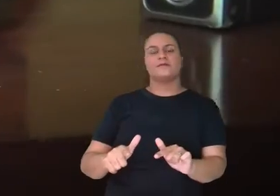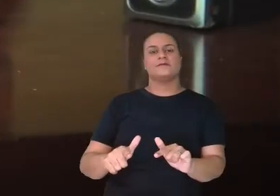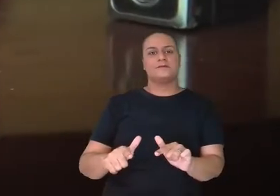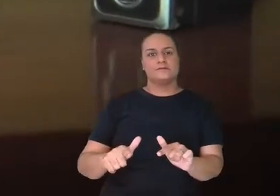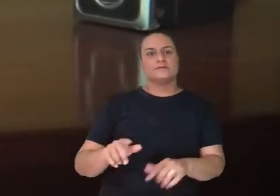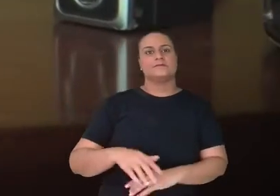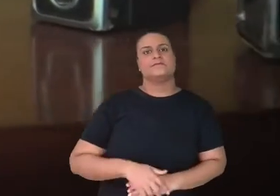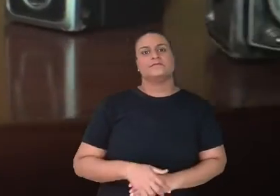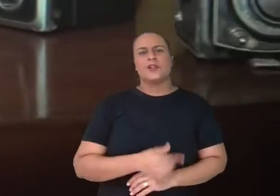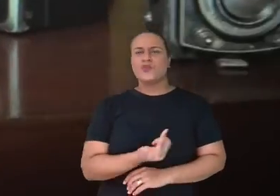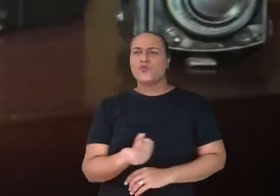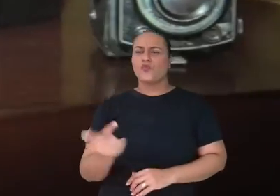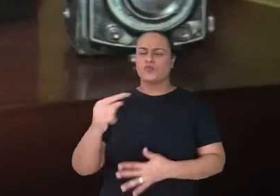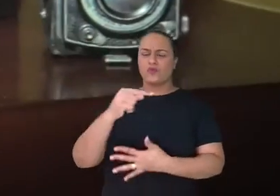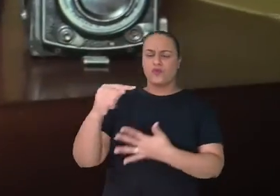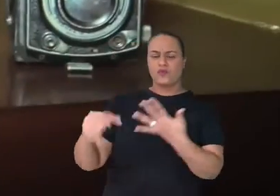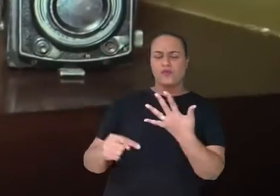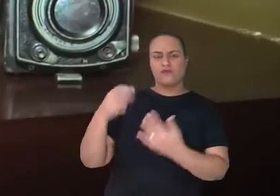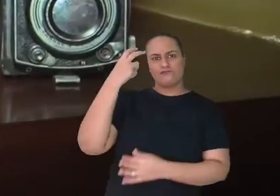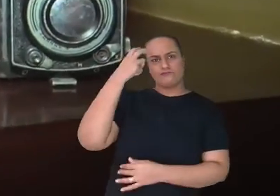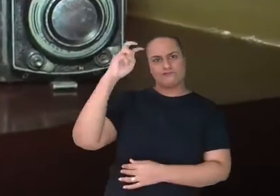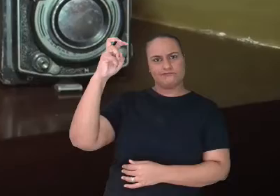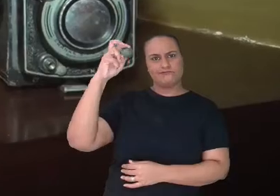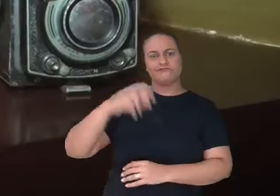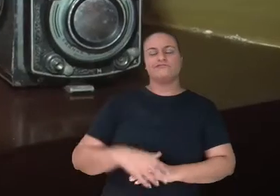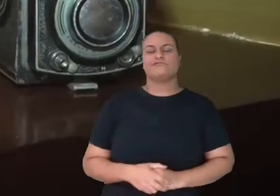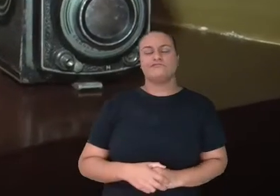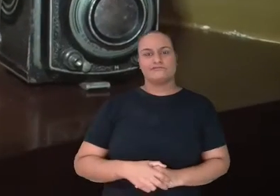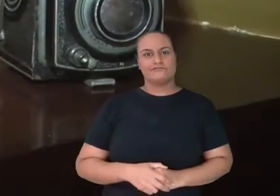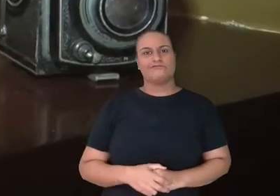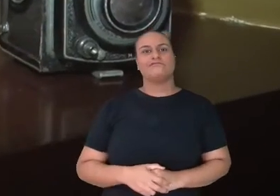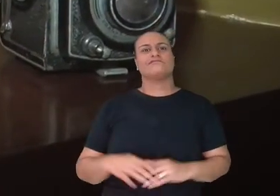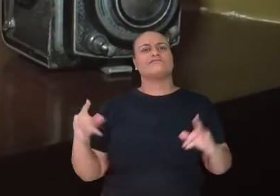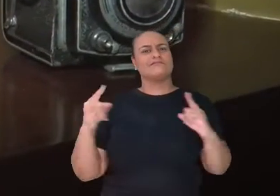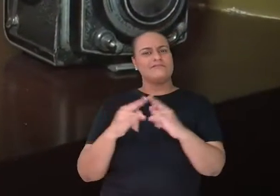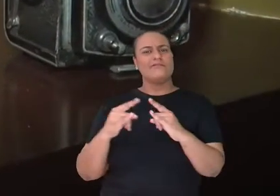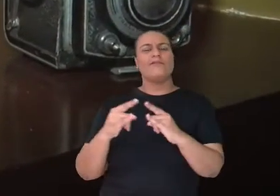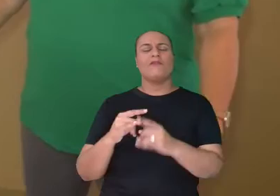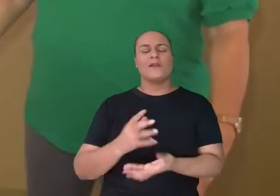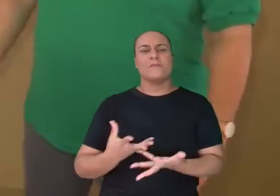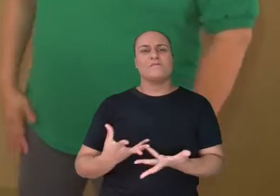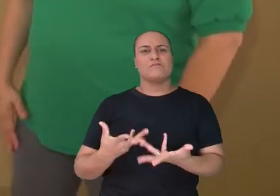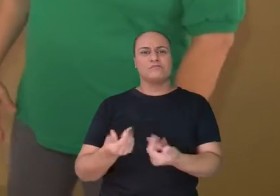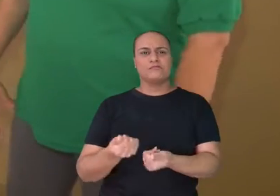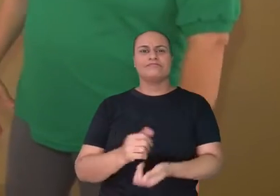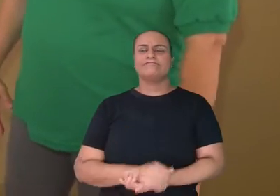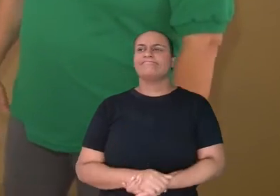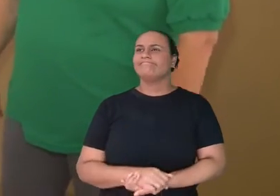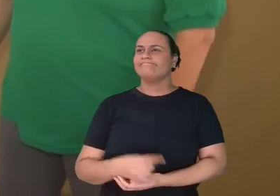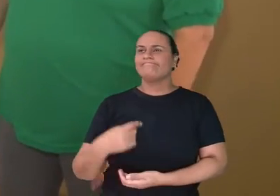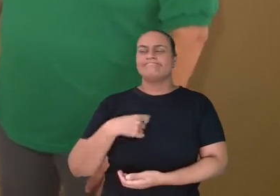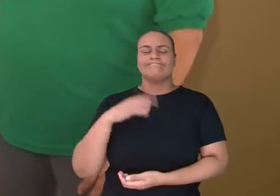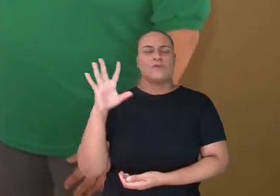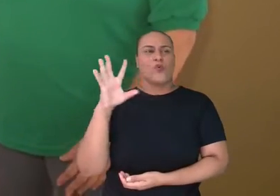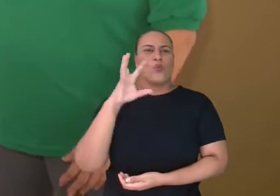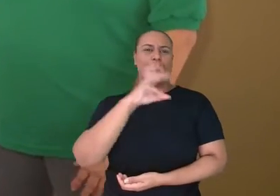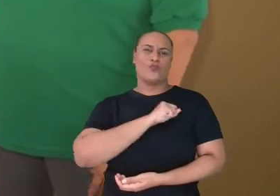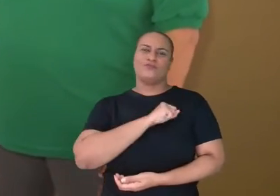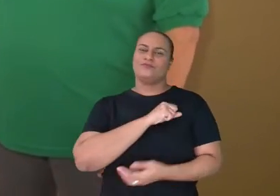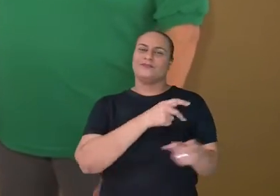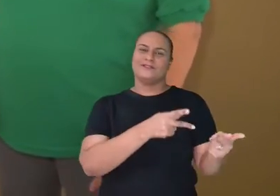outros aparelhos culturais, que fazem parte da mesma instituição que é a Fundação Joaquim Nabuco. Eu adorei a visita, viu?